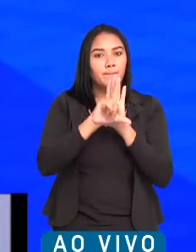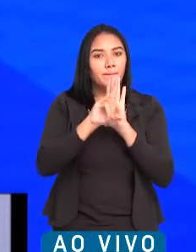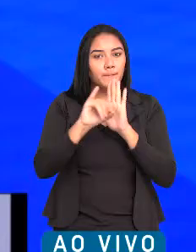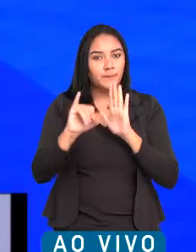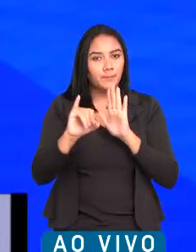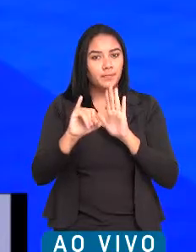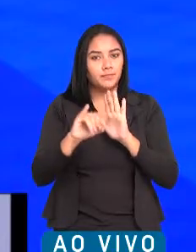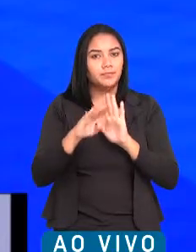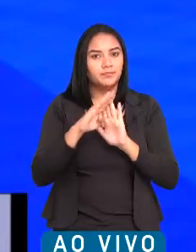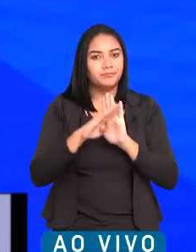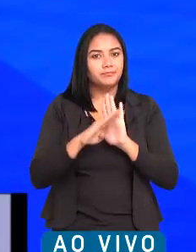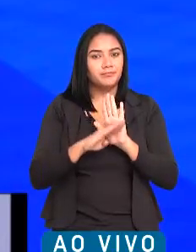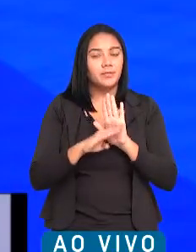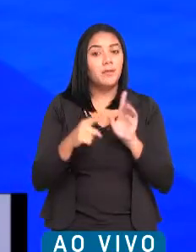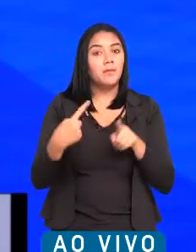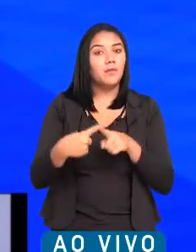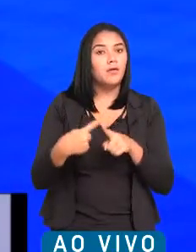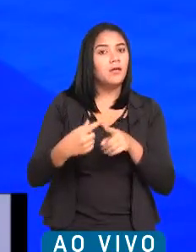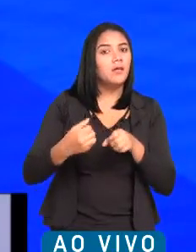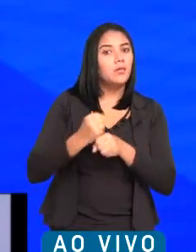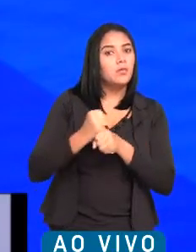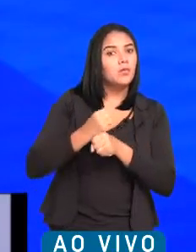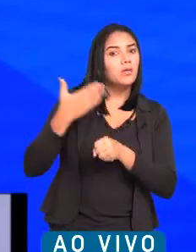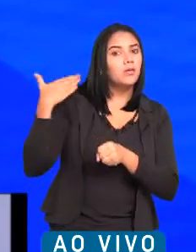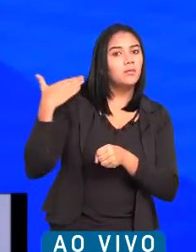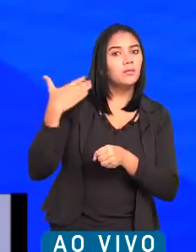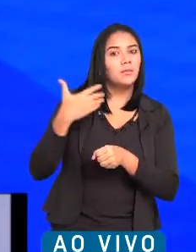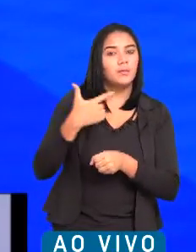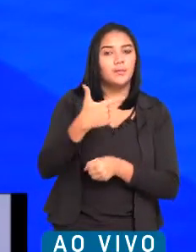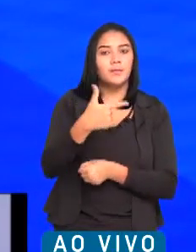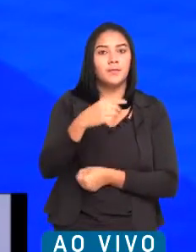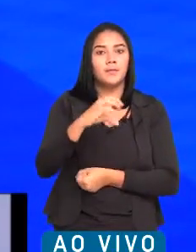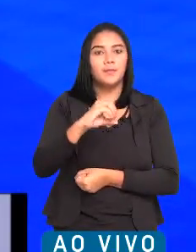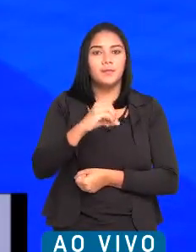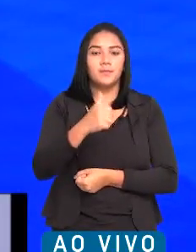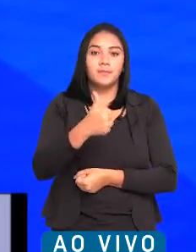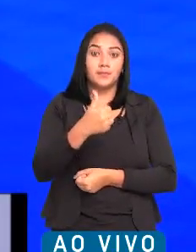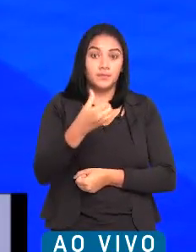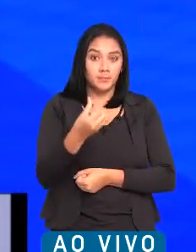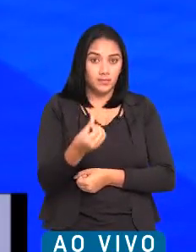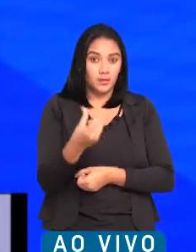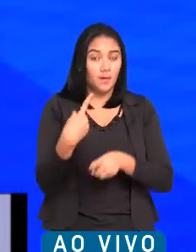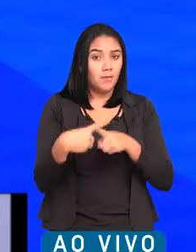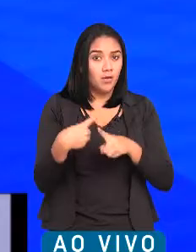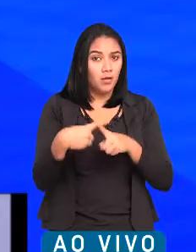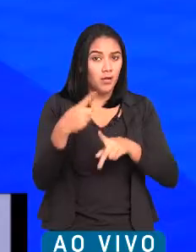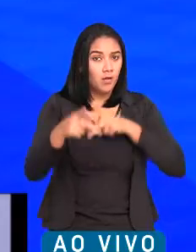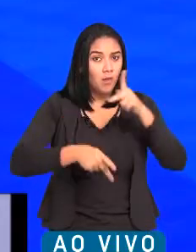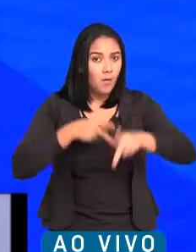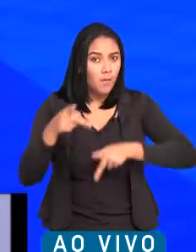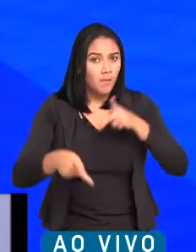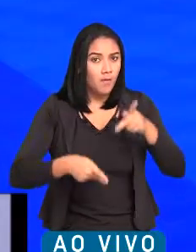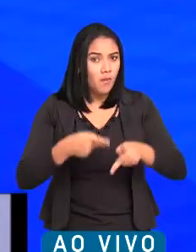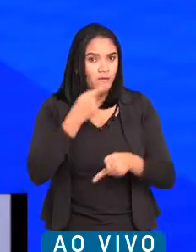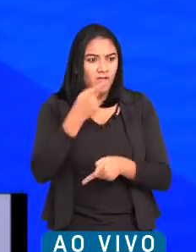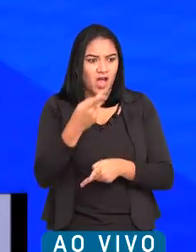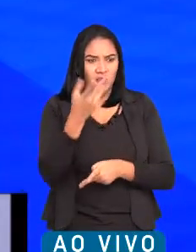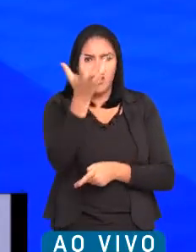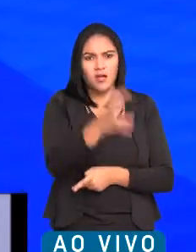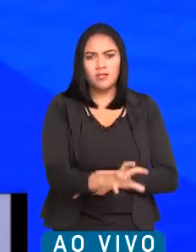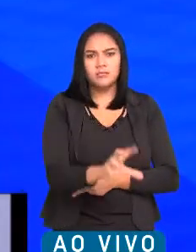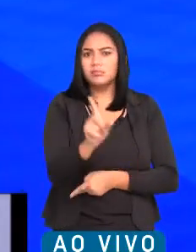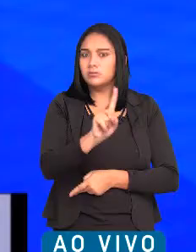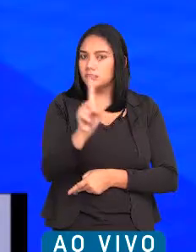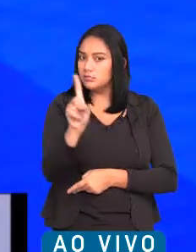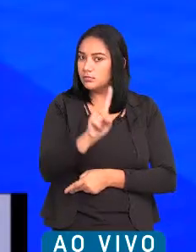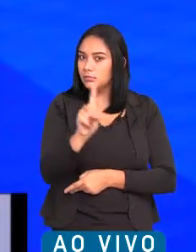perdi. Não foi porque o povo de Teresina quisesse, não. Foi esses roedores da